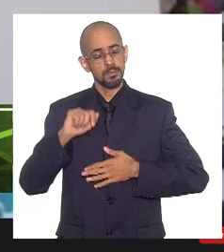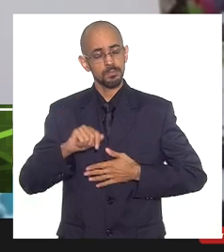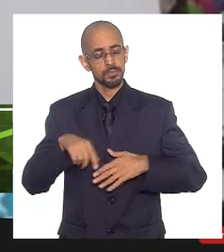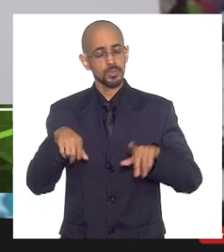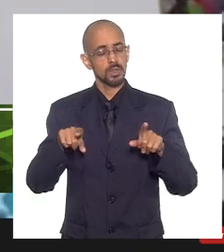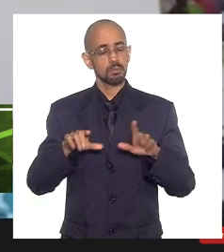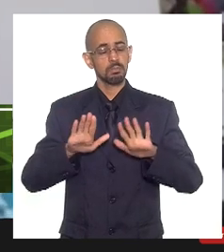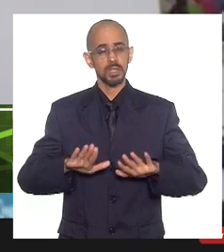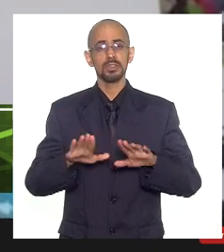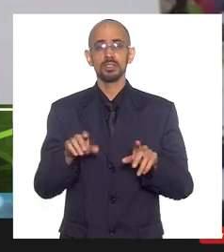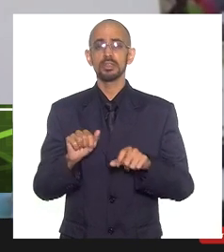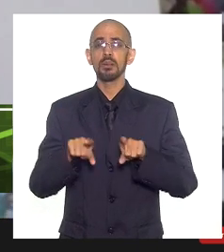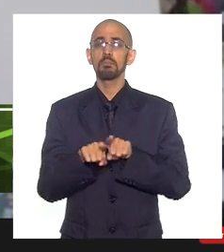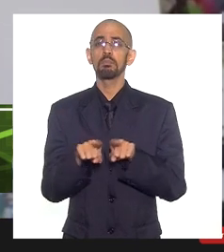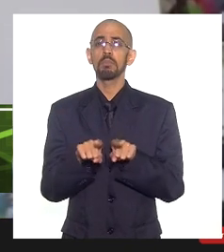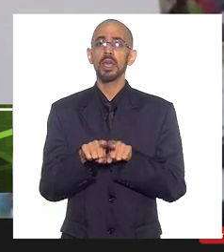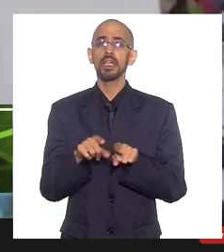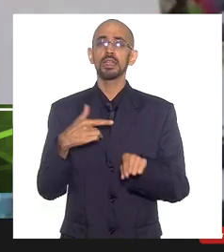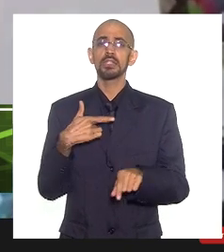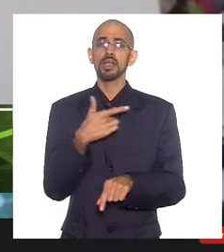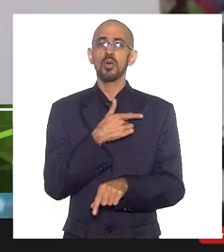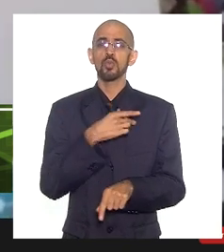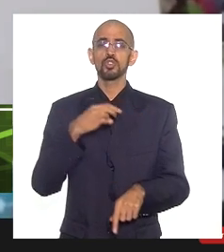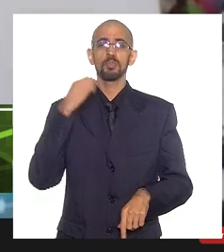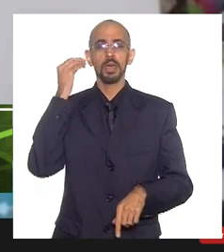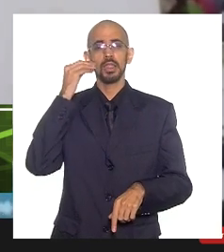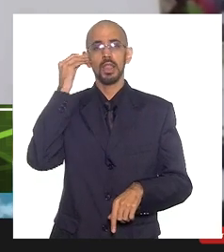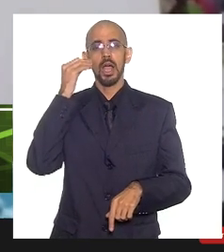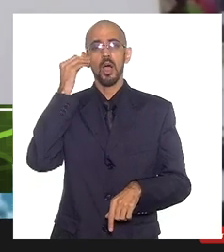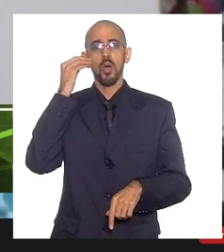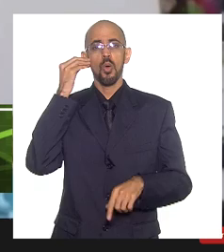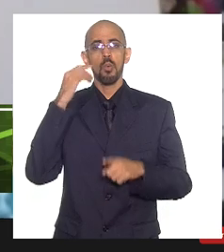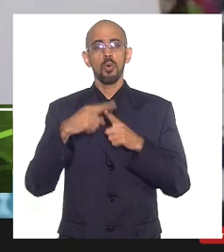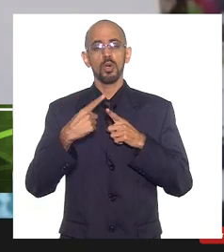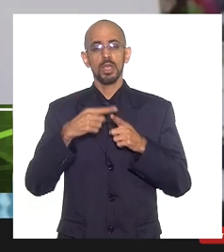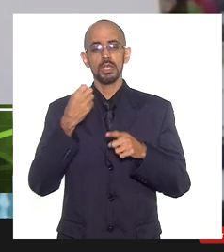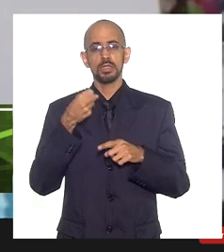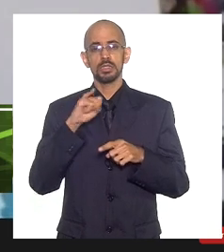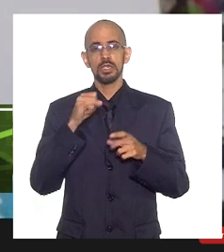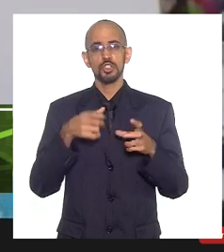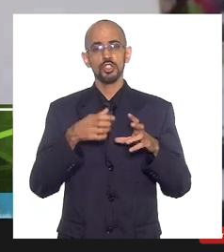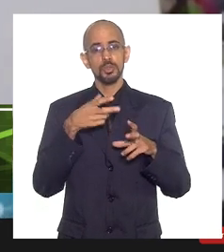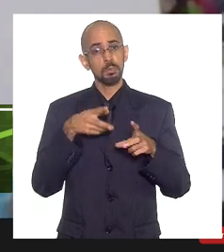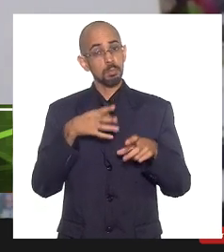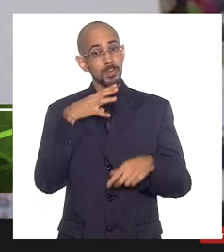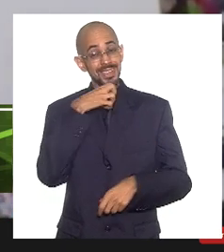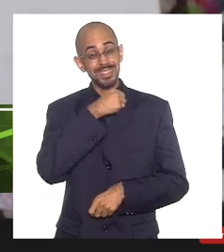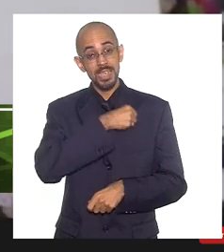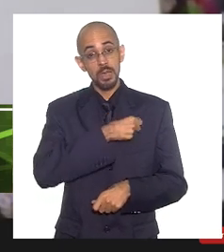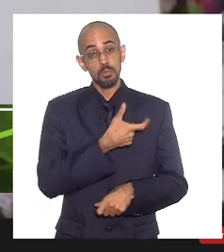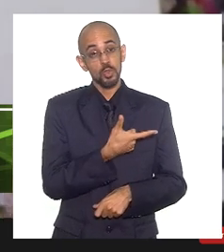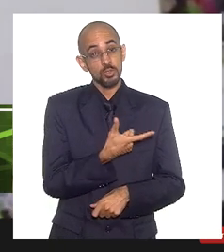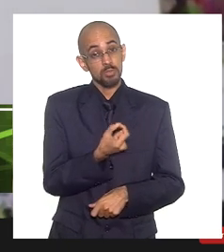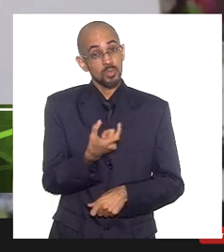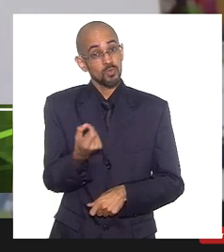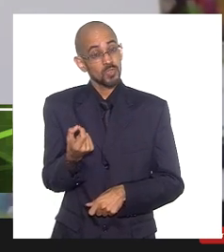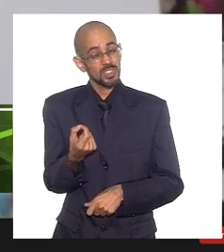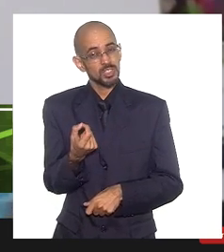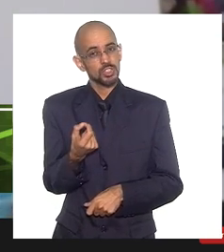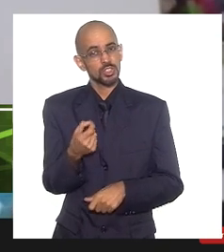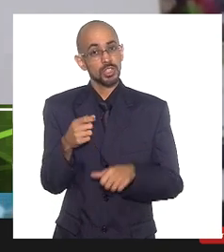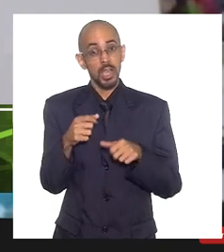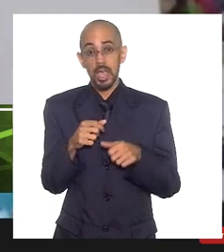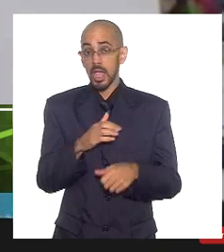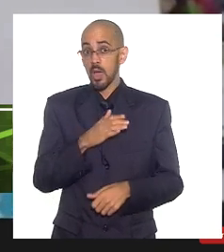de saúde mental quando a gente olha o retrato de 2020 é uma fotografia pouco auspiciosa e 2021 já enfrenta muitos